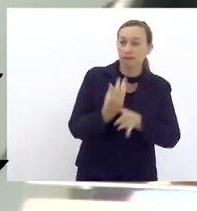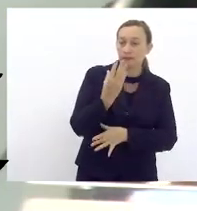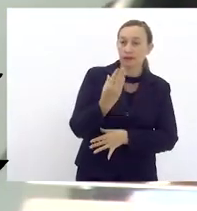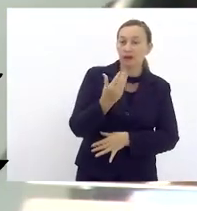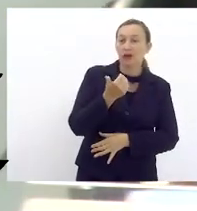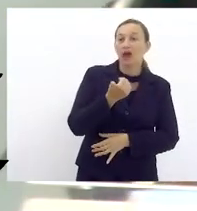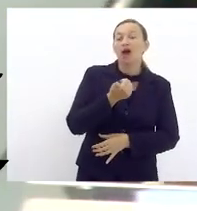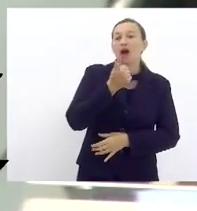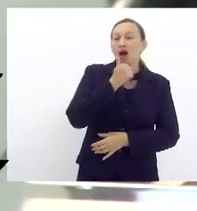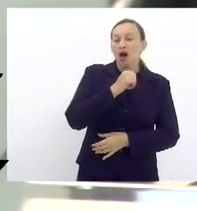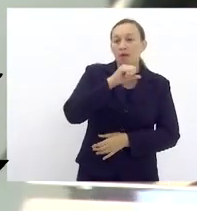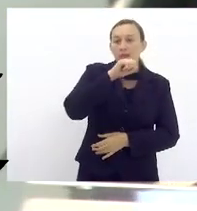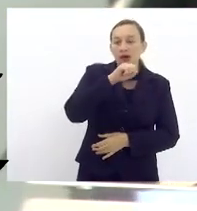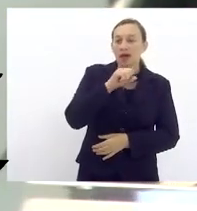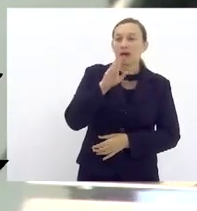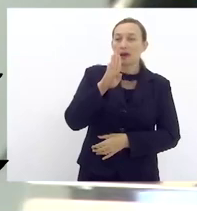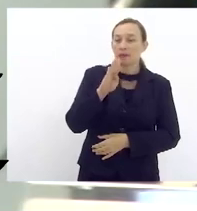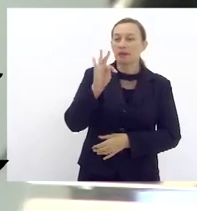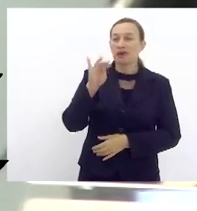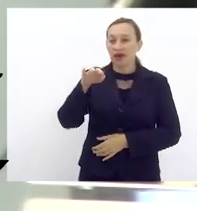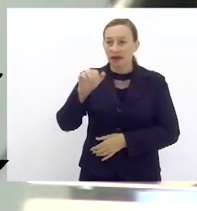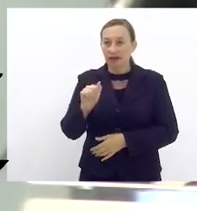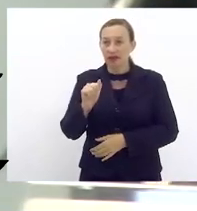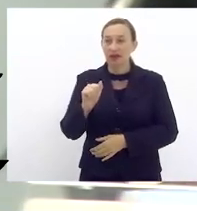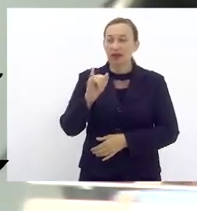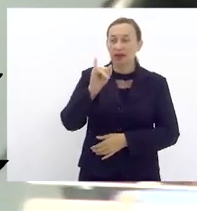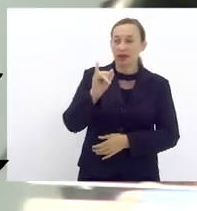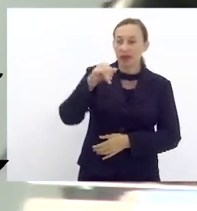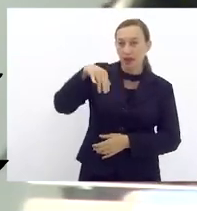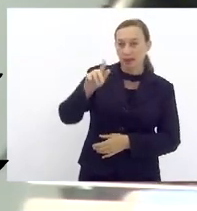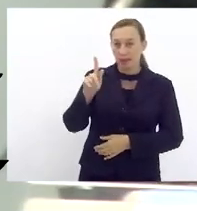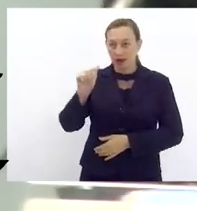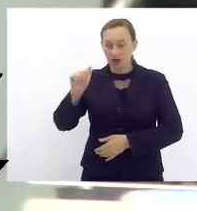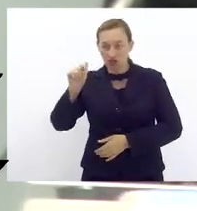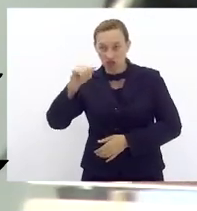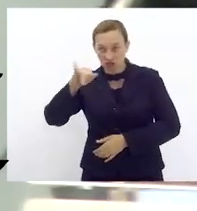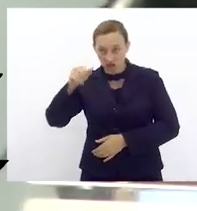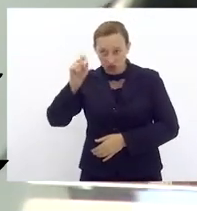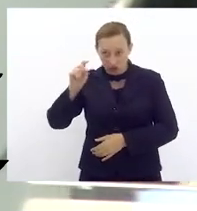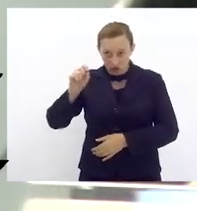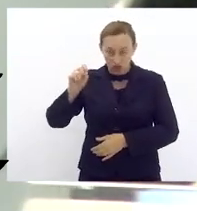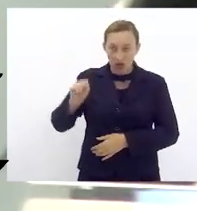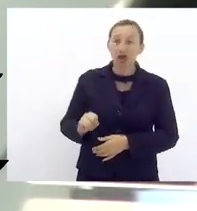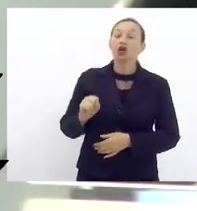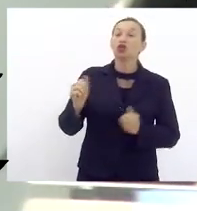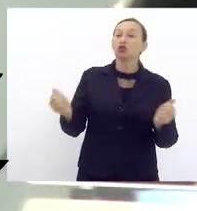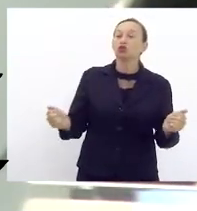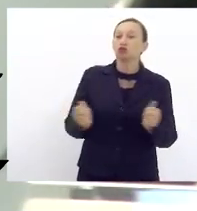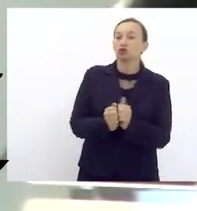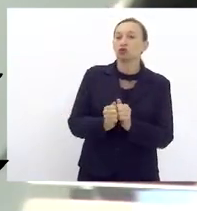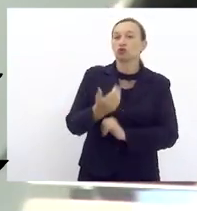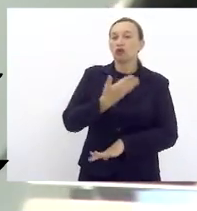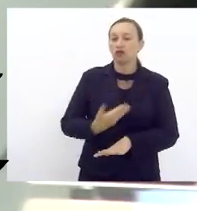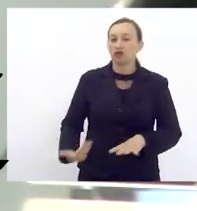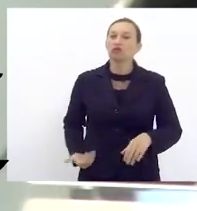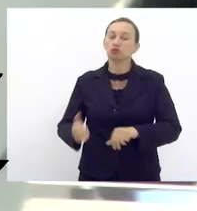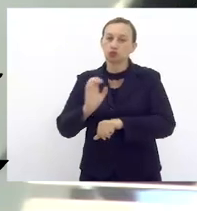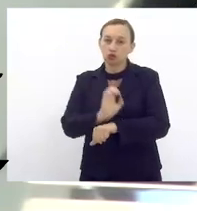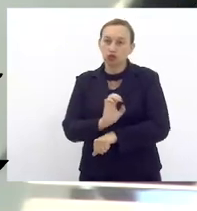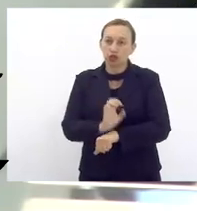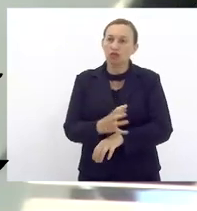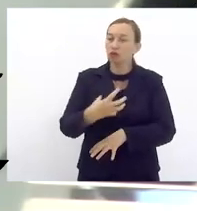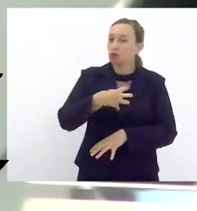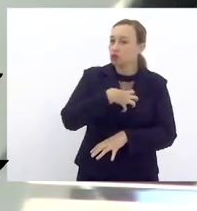de Iemanjá também seja dialogado por essa comissão junto ao governante desse estado no sentido de